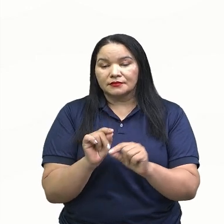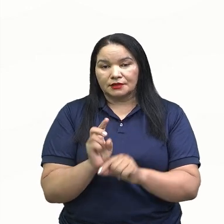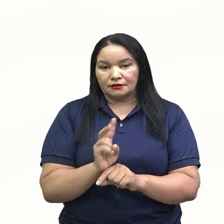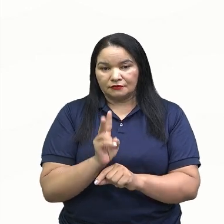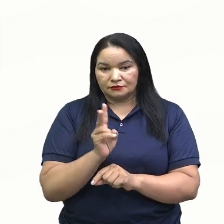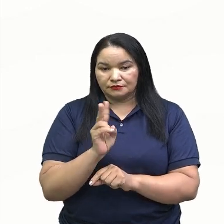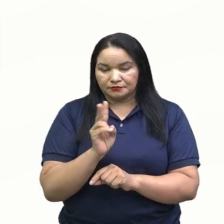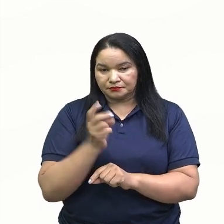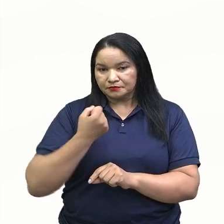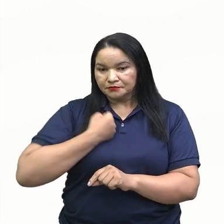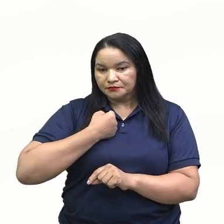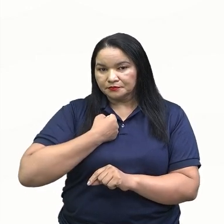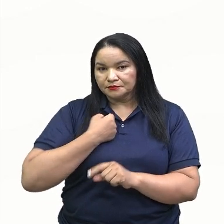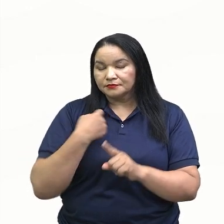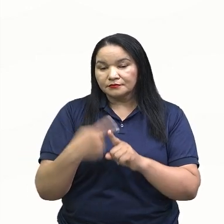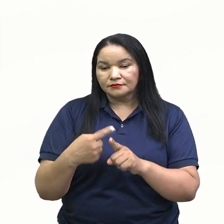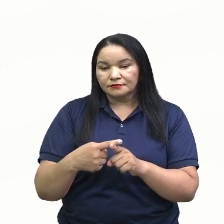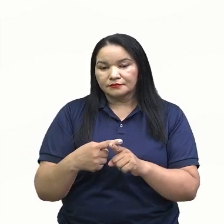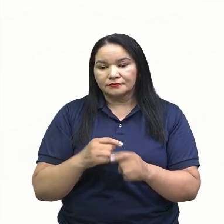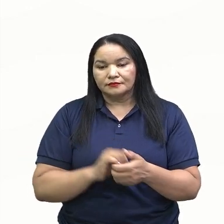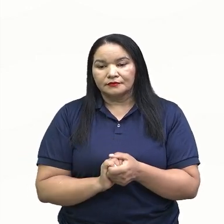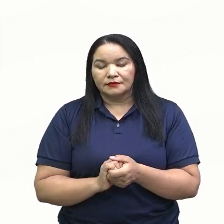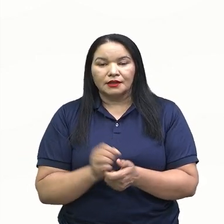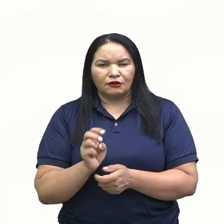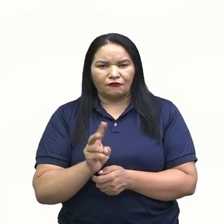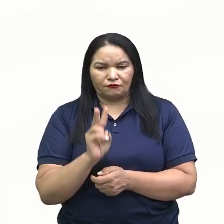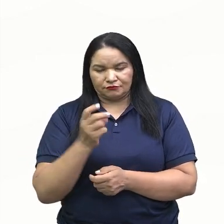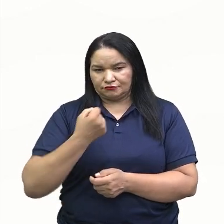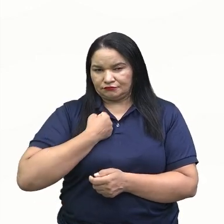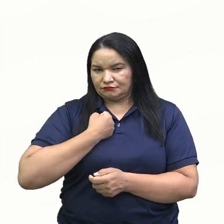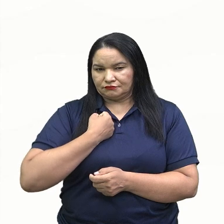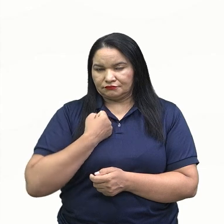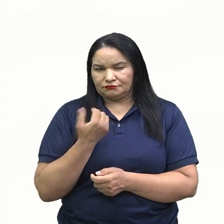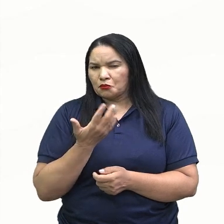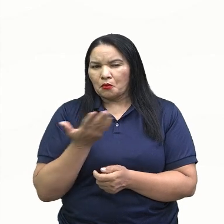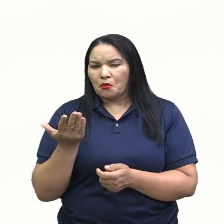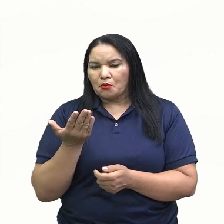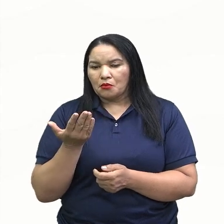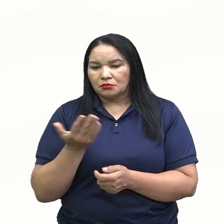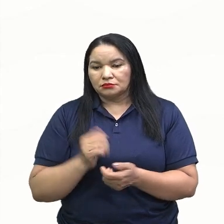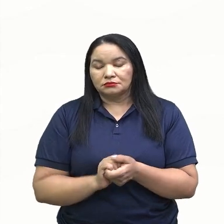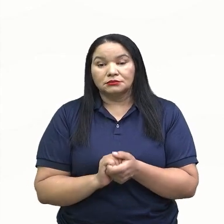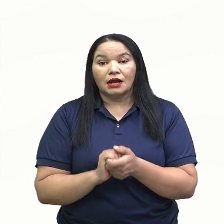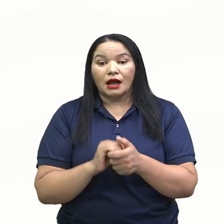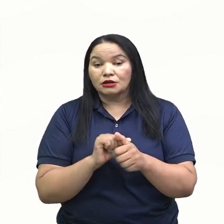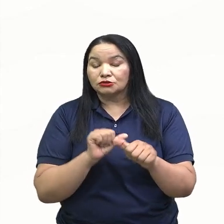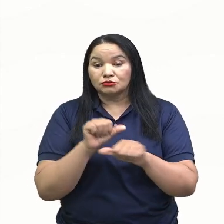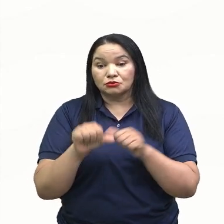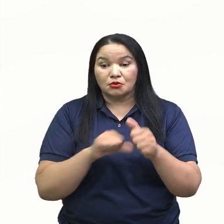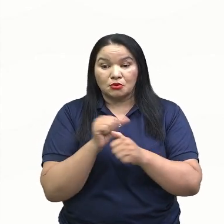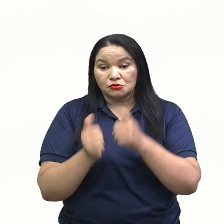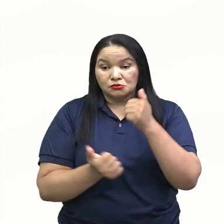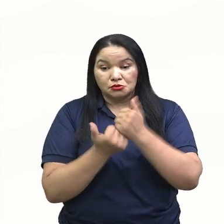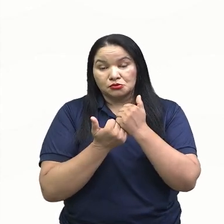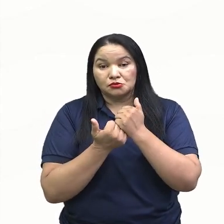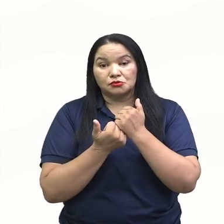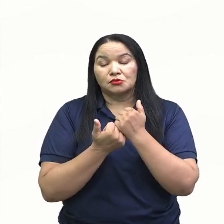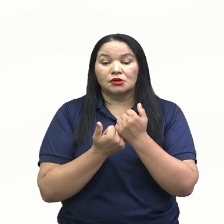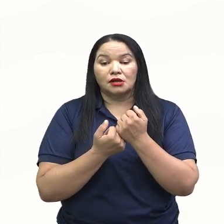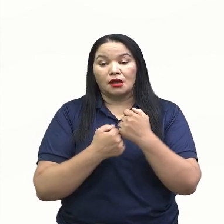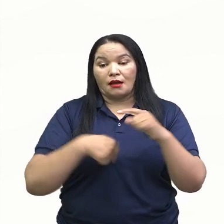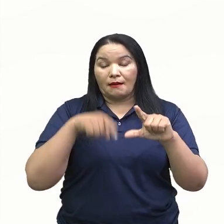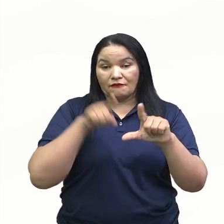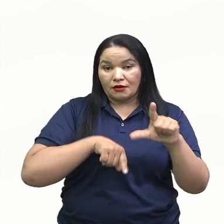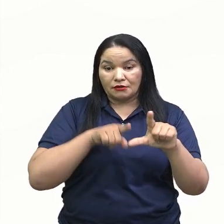valor numérico. Por quê? O que é o valor numérico? Você vai trocar a variável por um número,